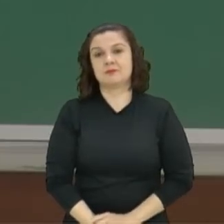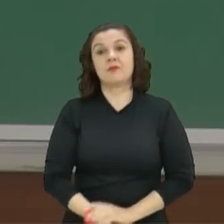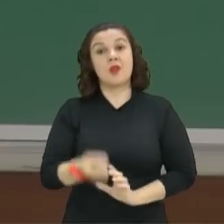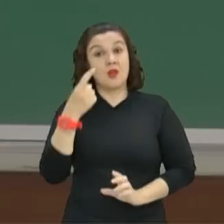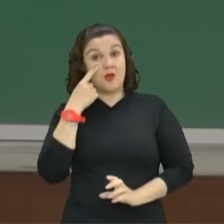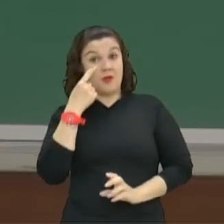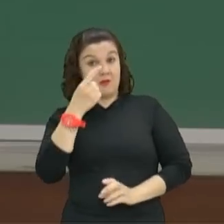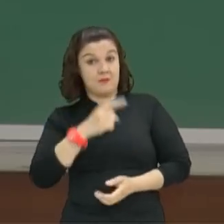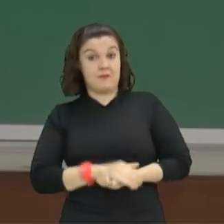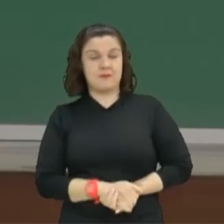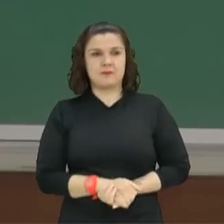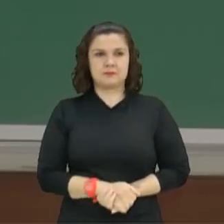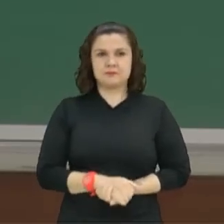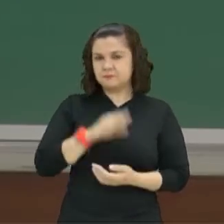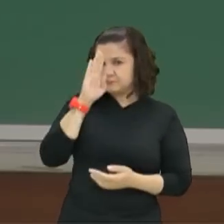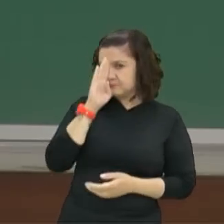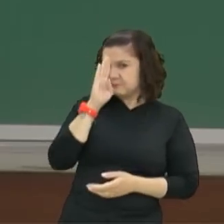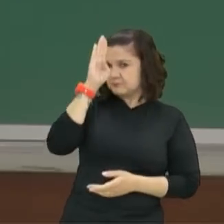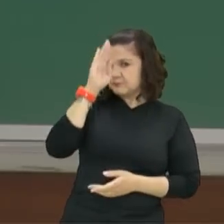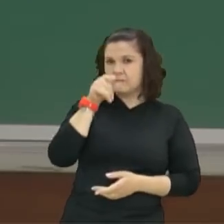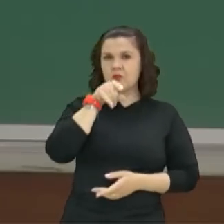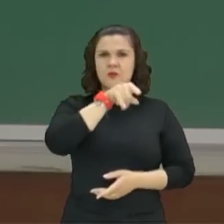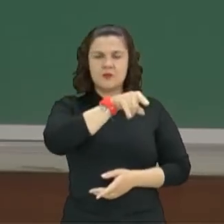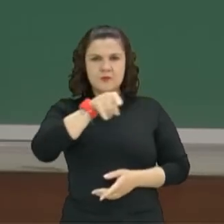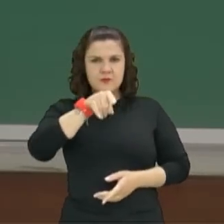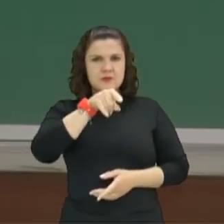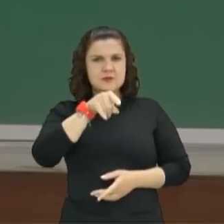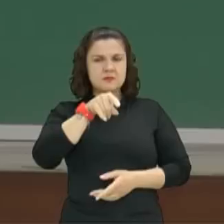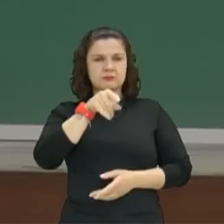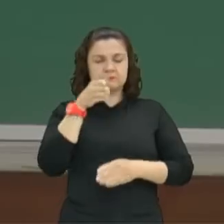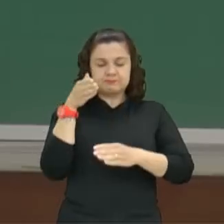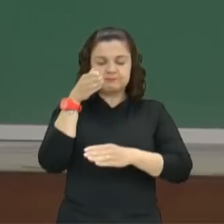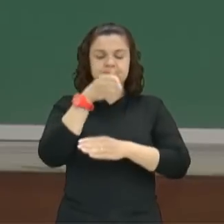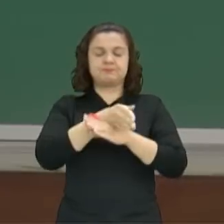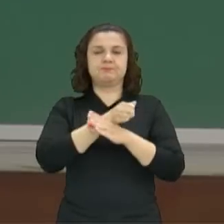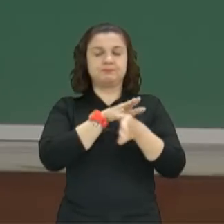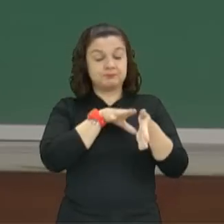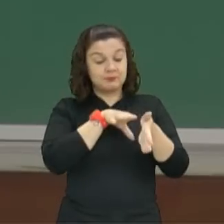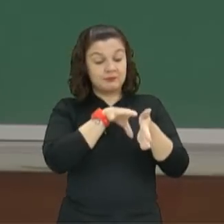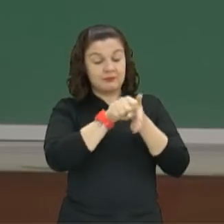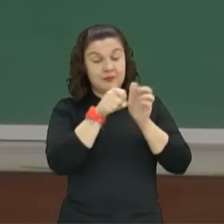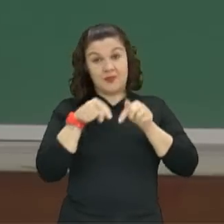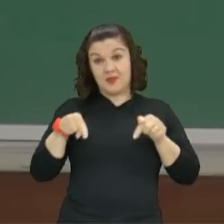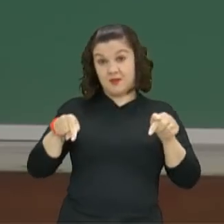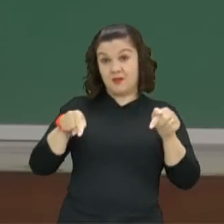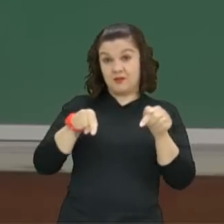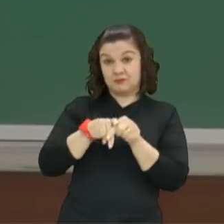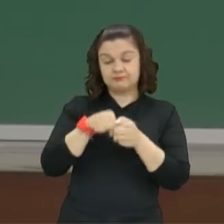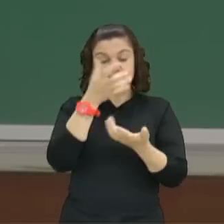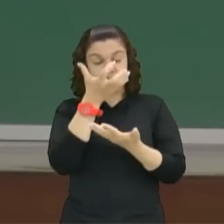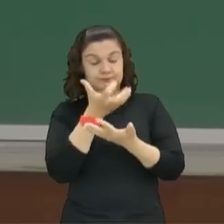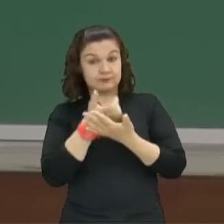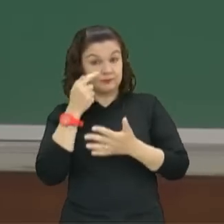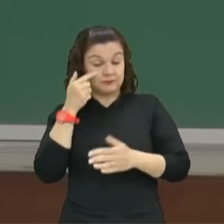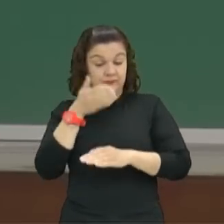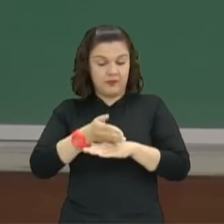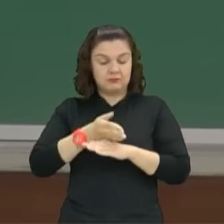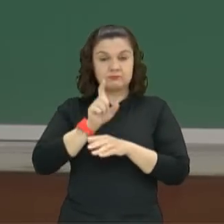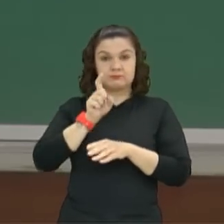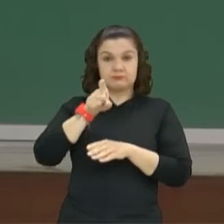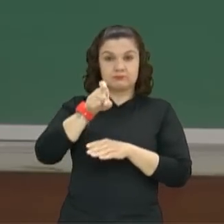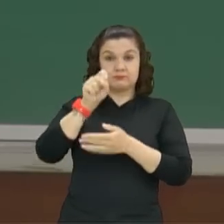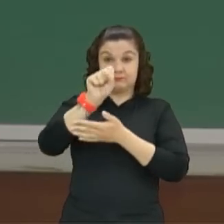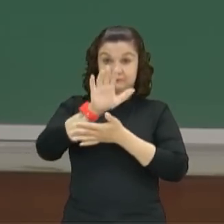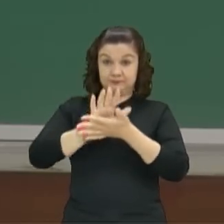só, fundamental que você entre, tá, no Classroom, acesse lá, faça o seu